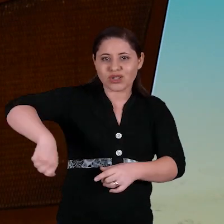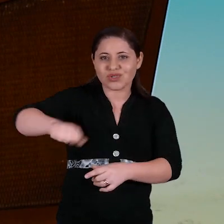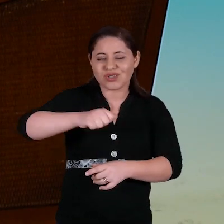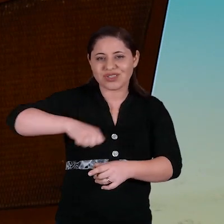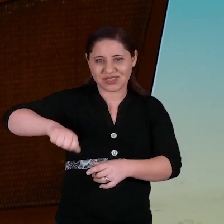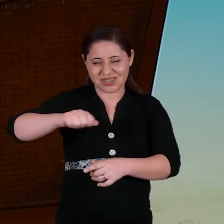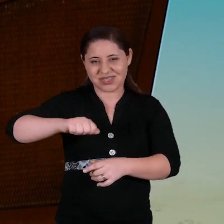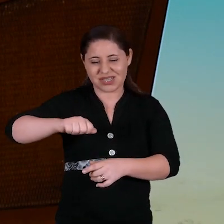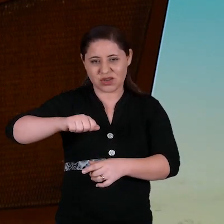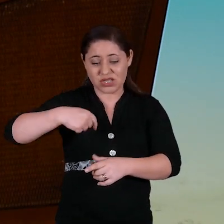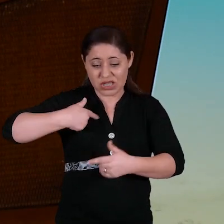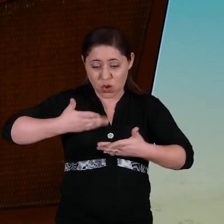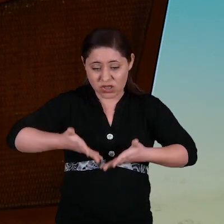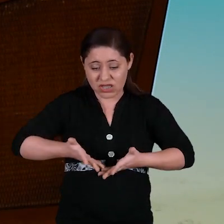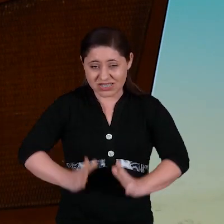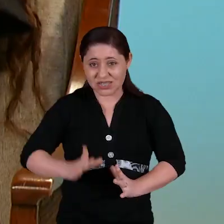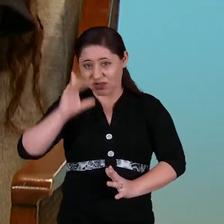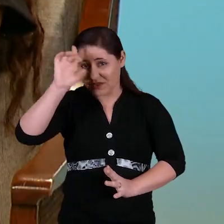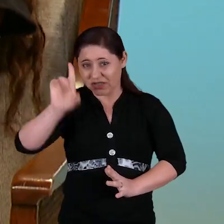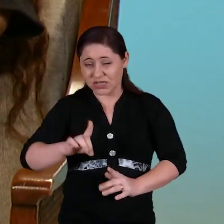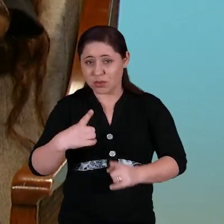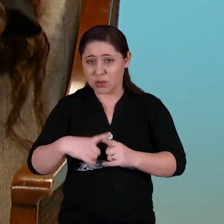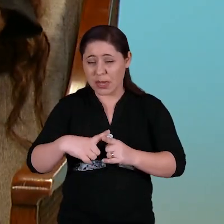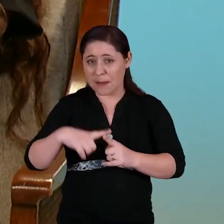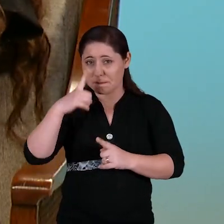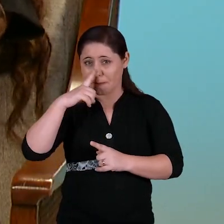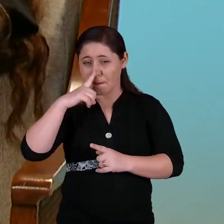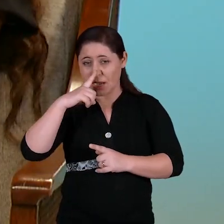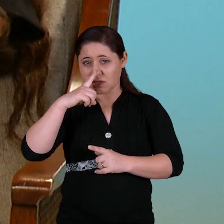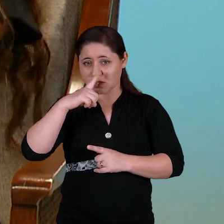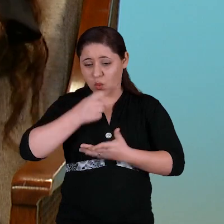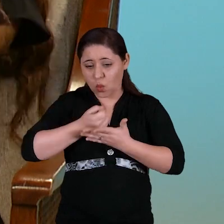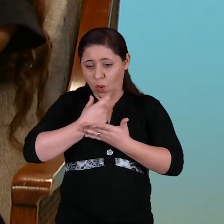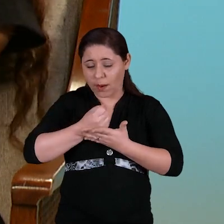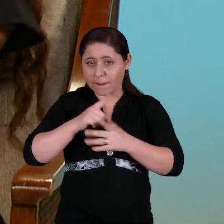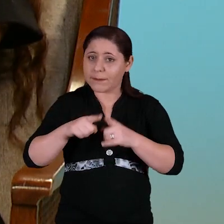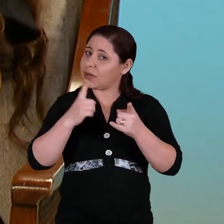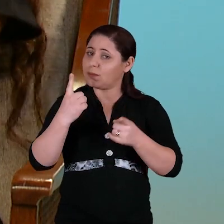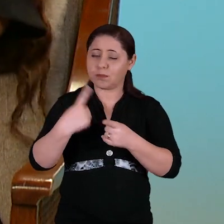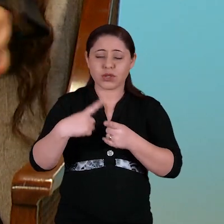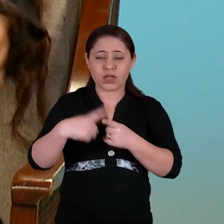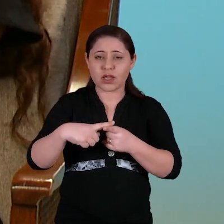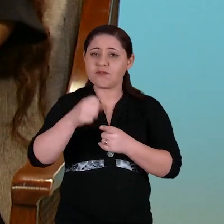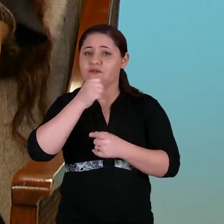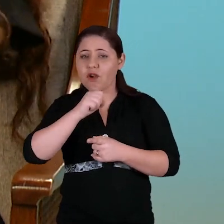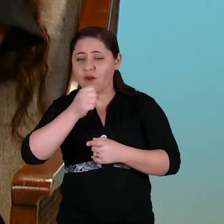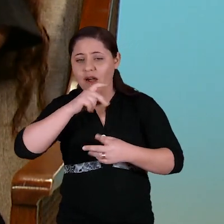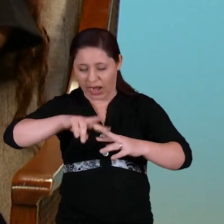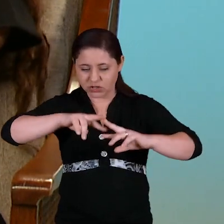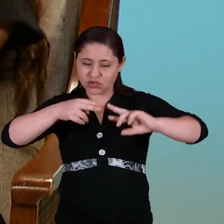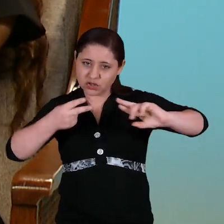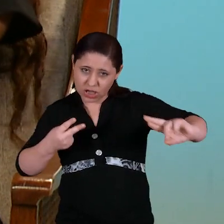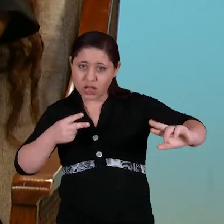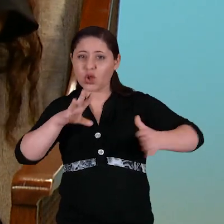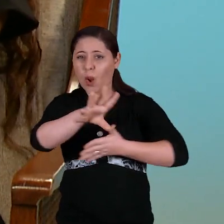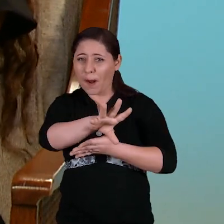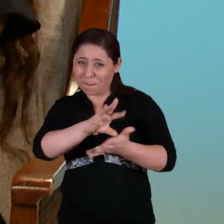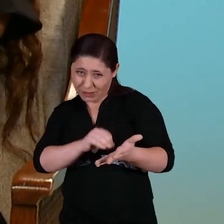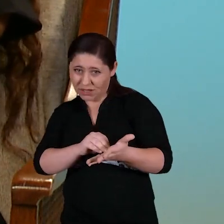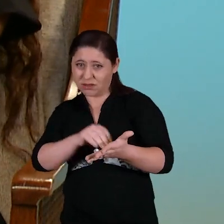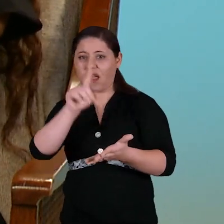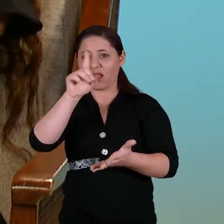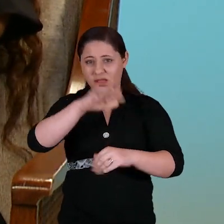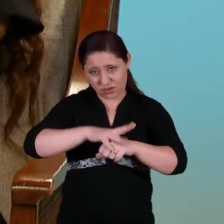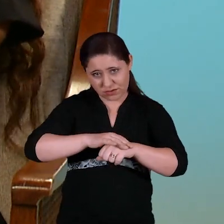com deficiência não porque minha mãe consumiu, mas por consequência, sabe? De genes, tal, DNA. Sim. E